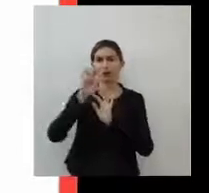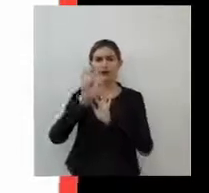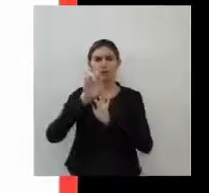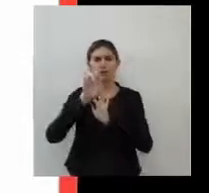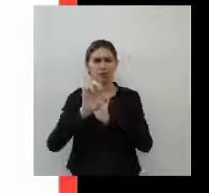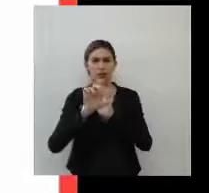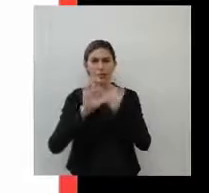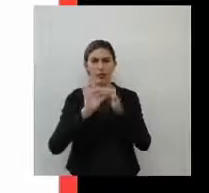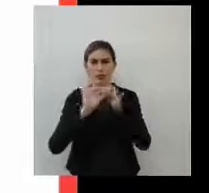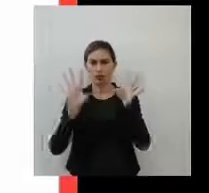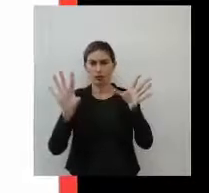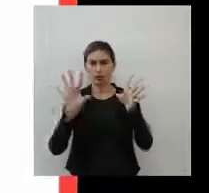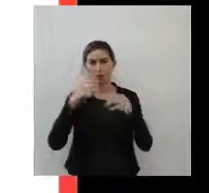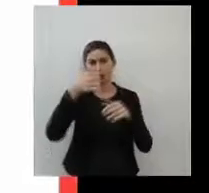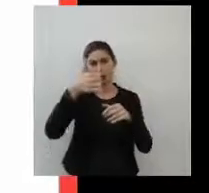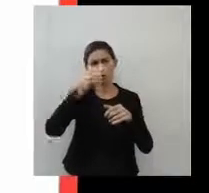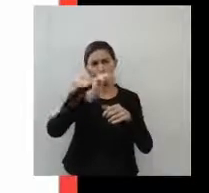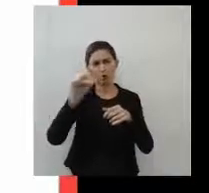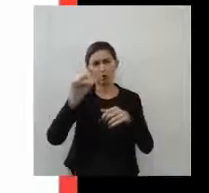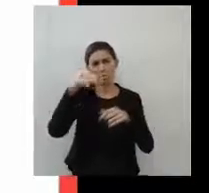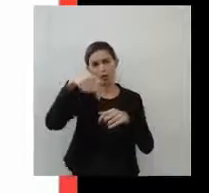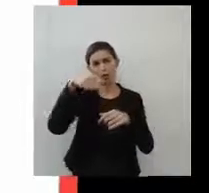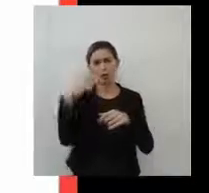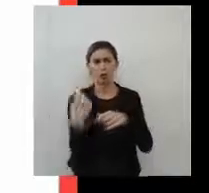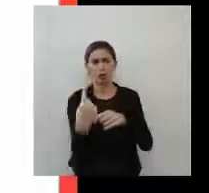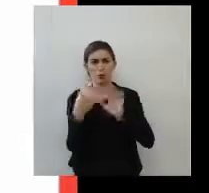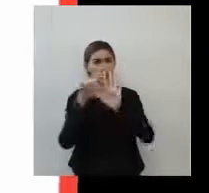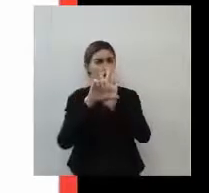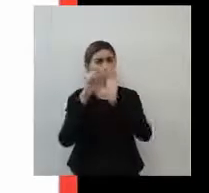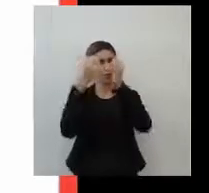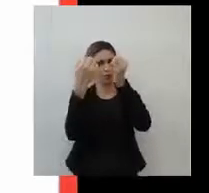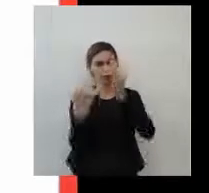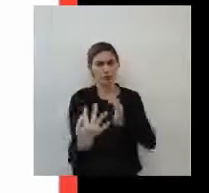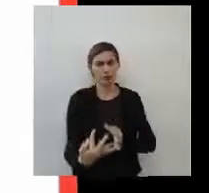de 1871. Essa lei diz o seguinte: